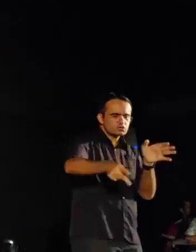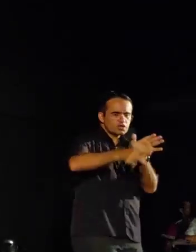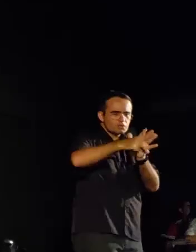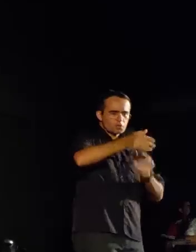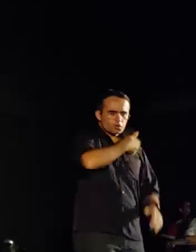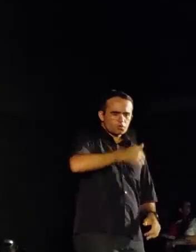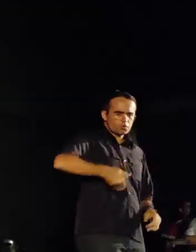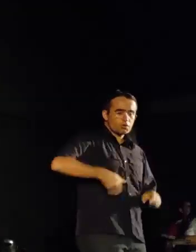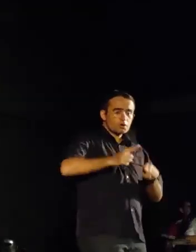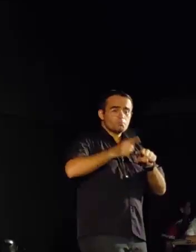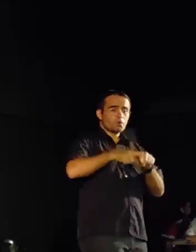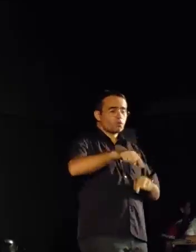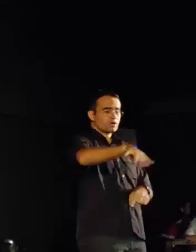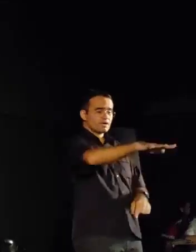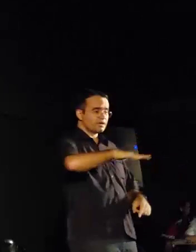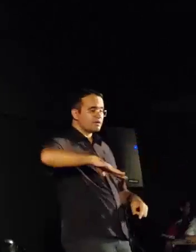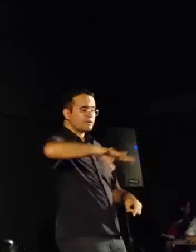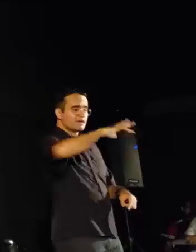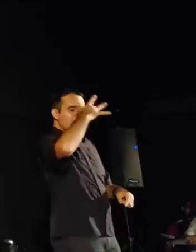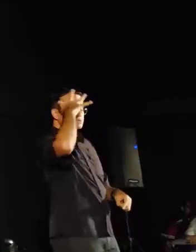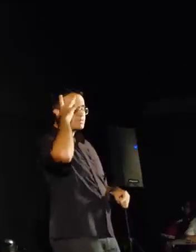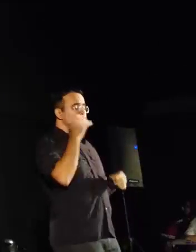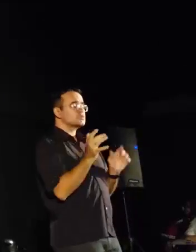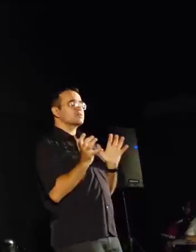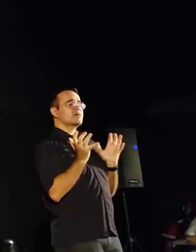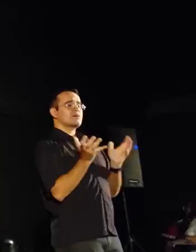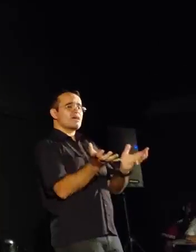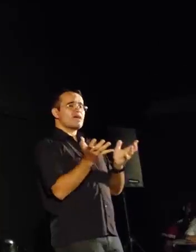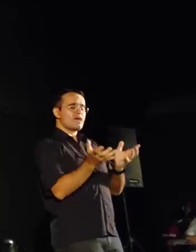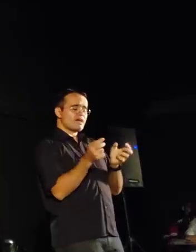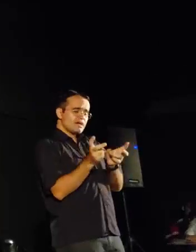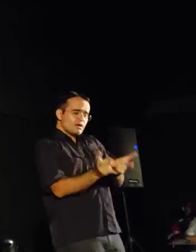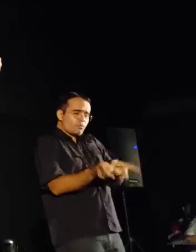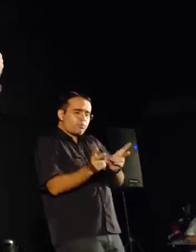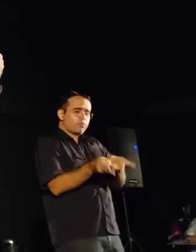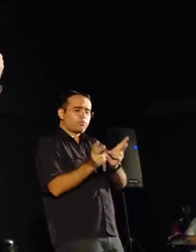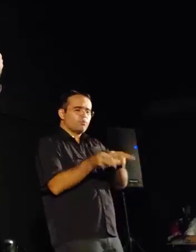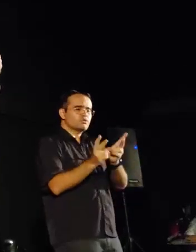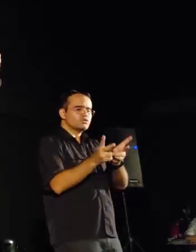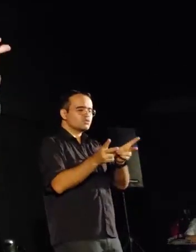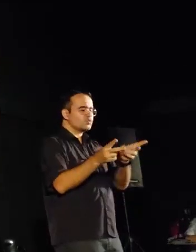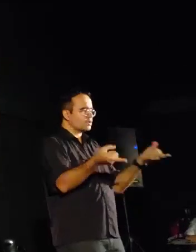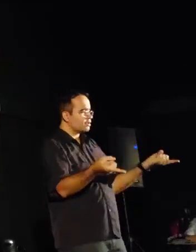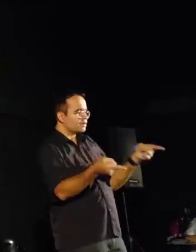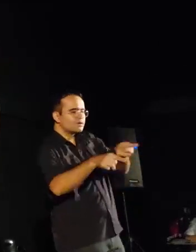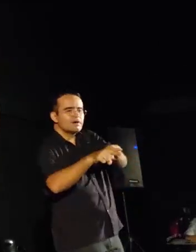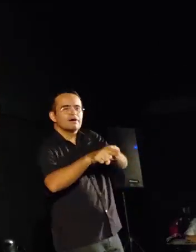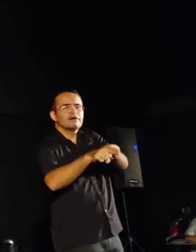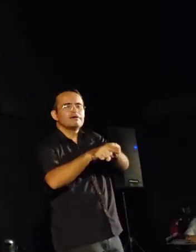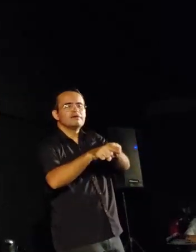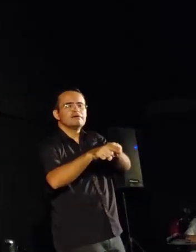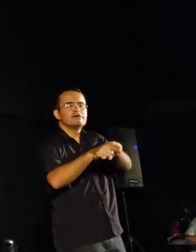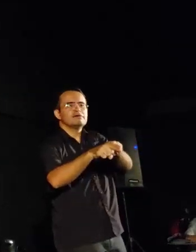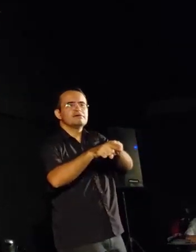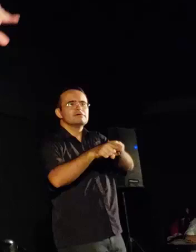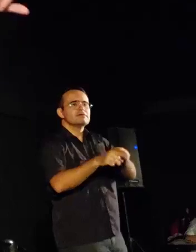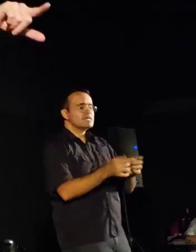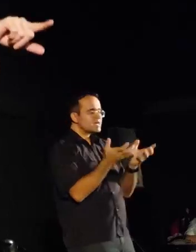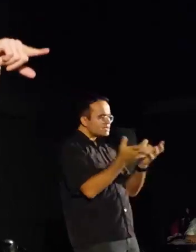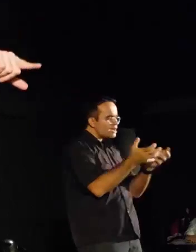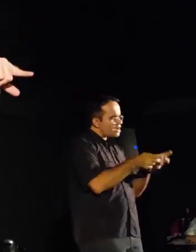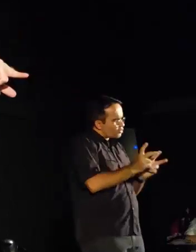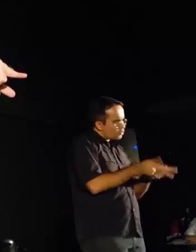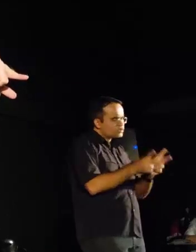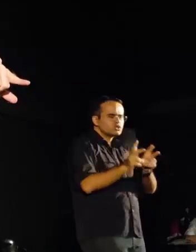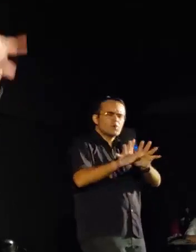são os mais interessados em que ele continue como está, fazem parte da sua própria coalizão? Como é que você vai fazer? Se aqueles que